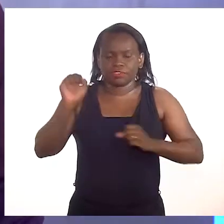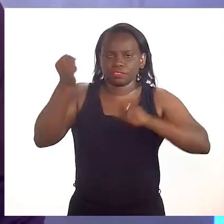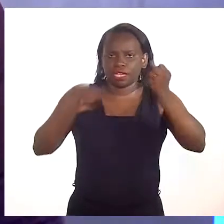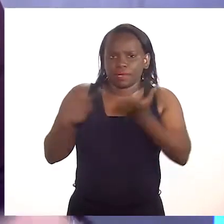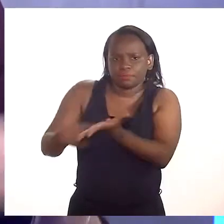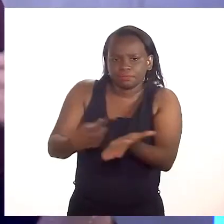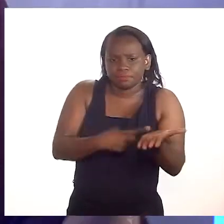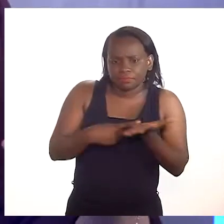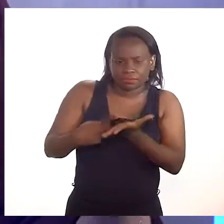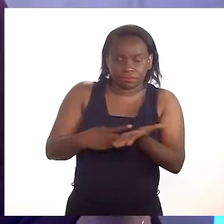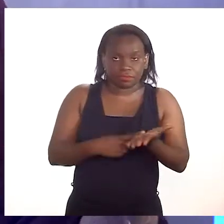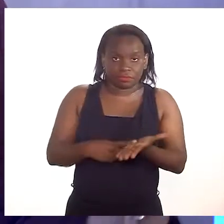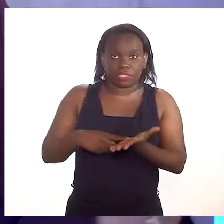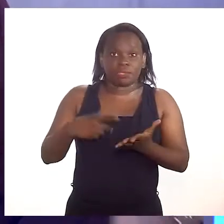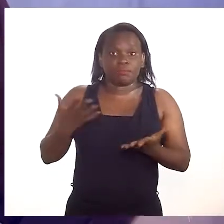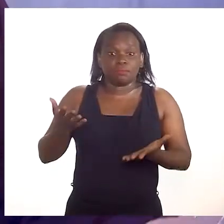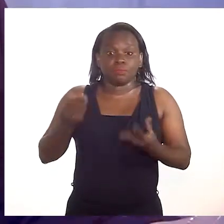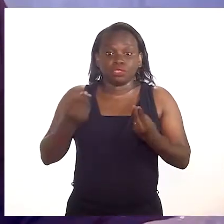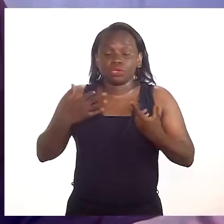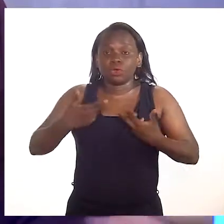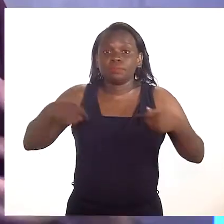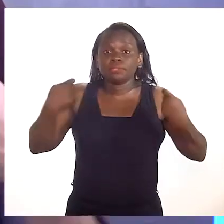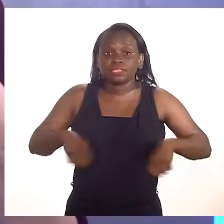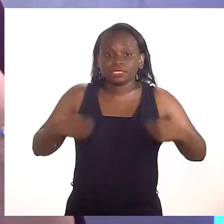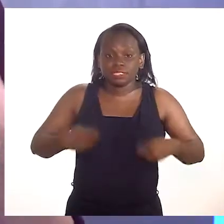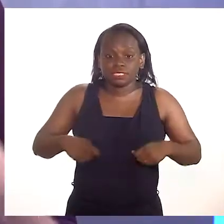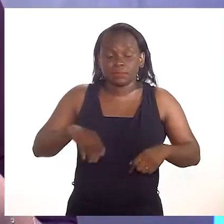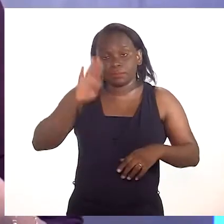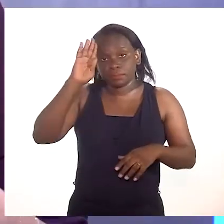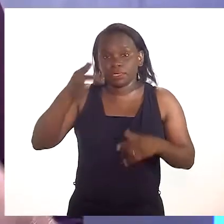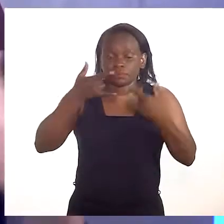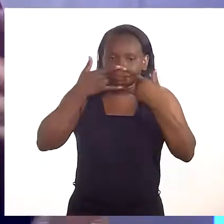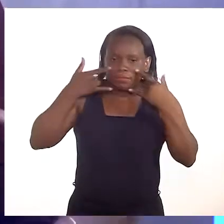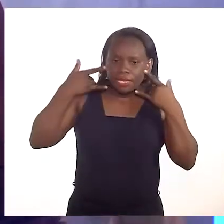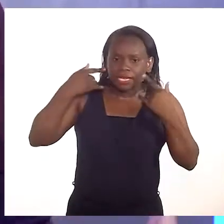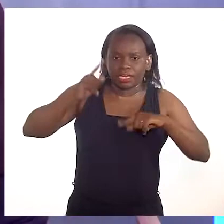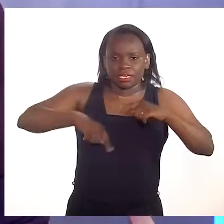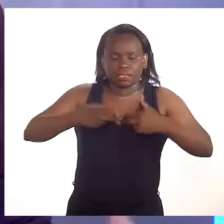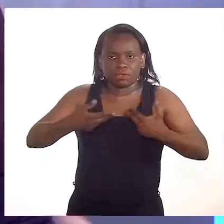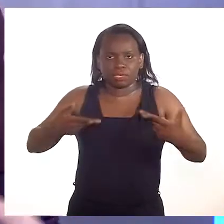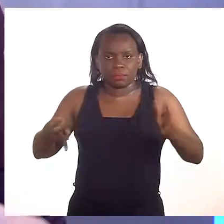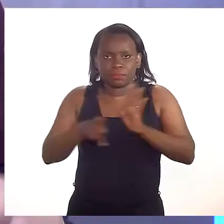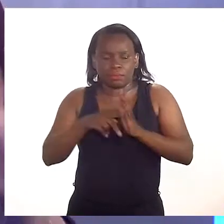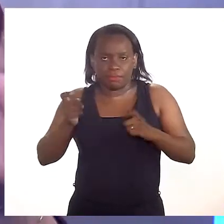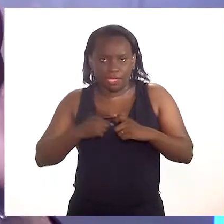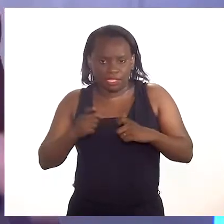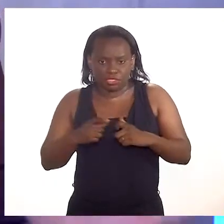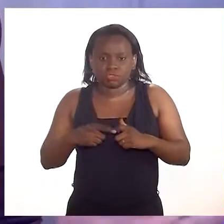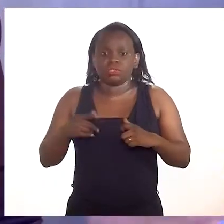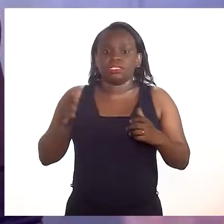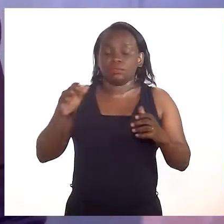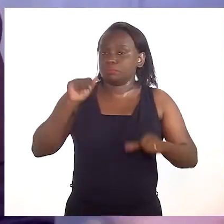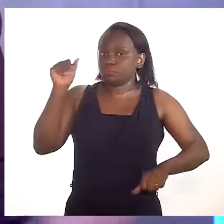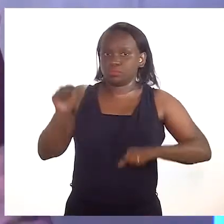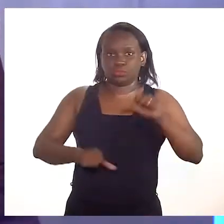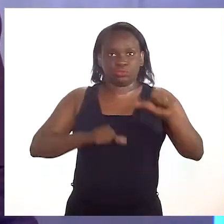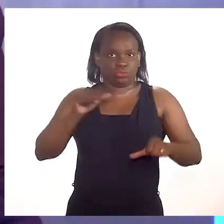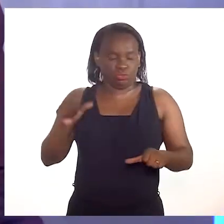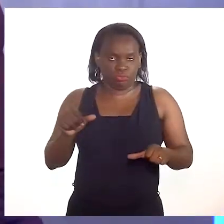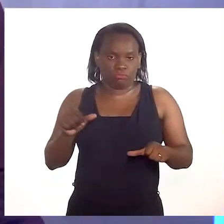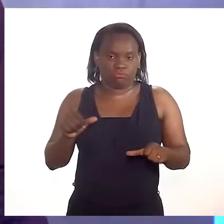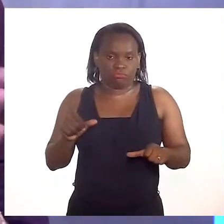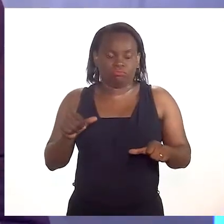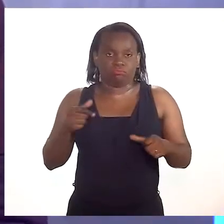mobilizar. Muito do que a gente dependia, principalmente na questão de máscaras, equipamentos médicos, houve uma mudança